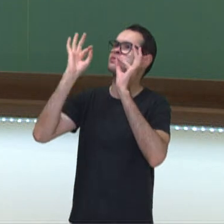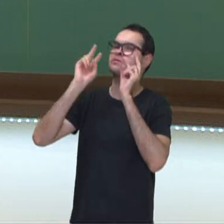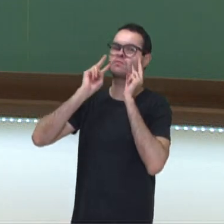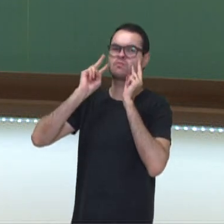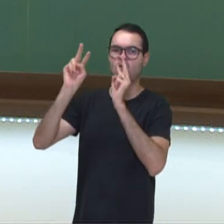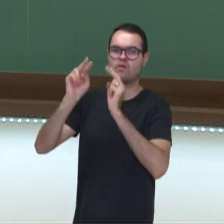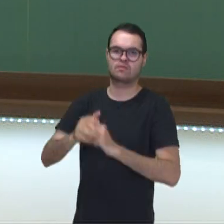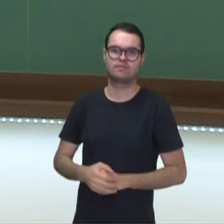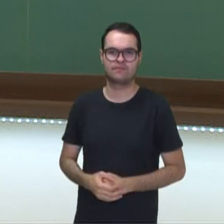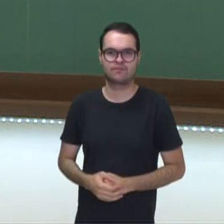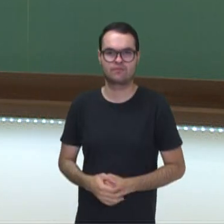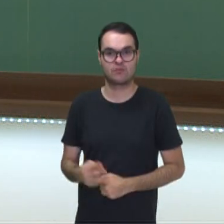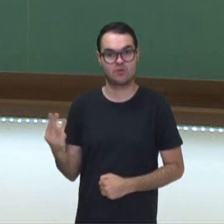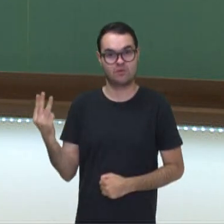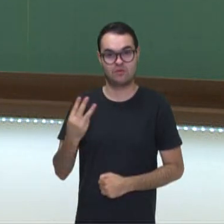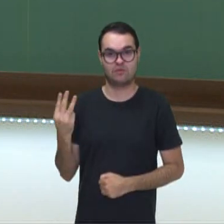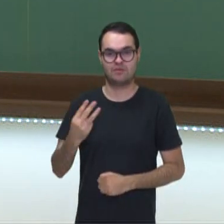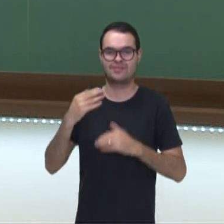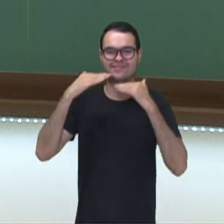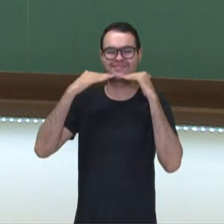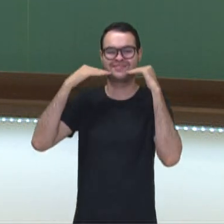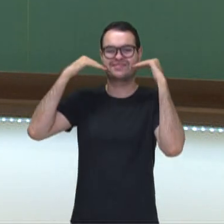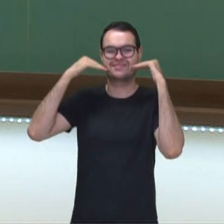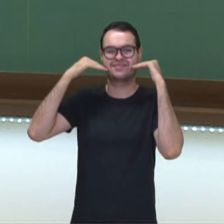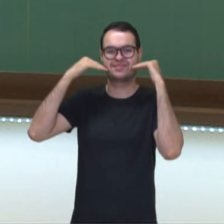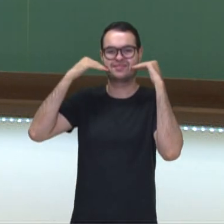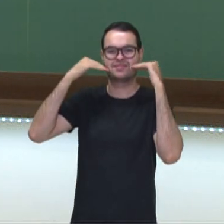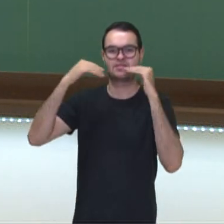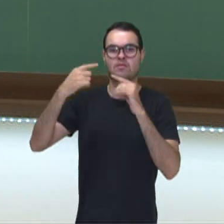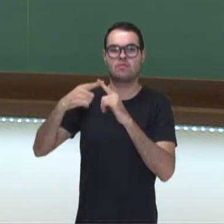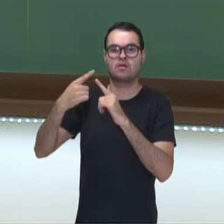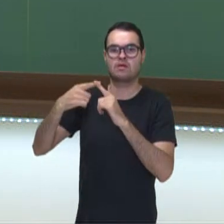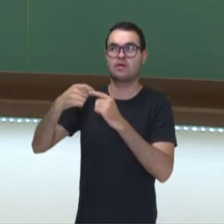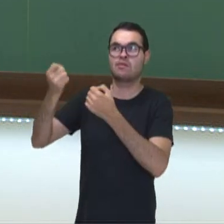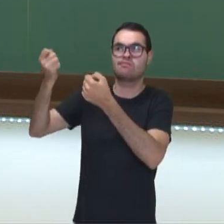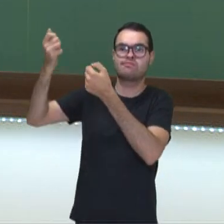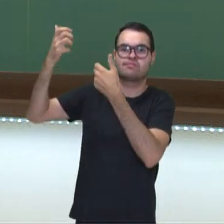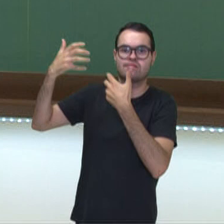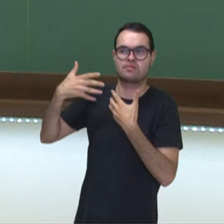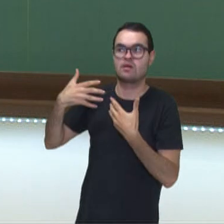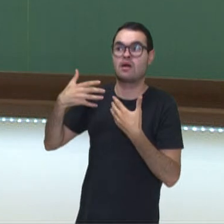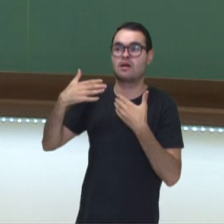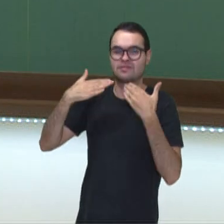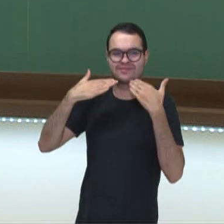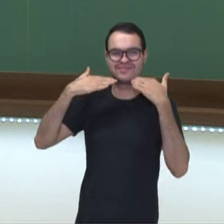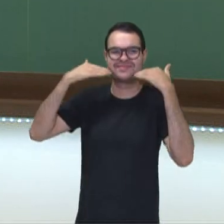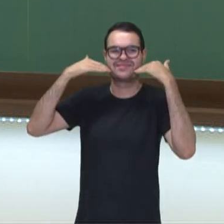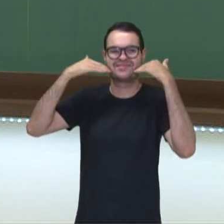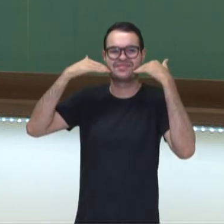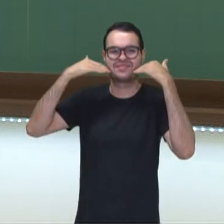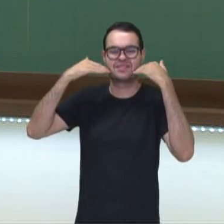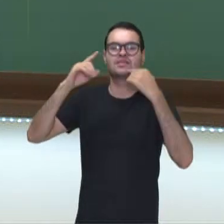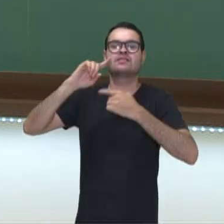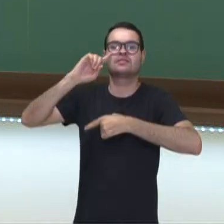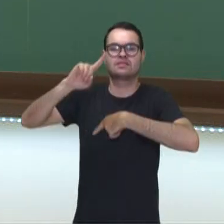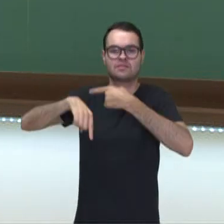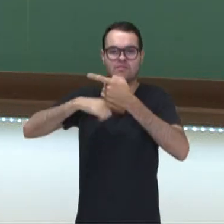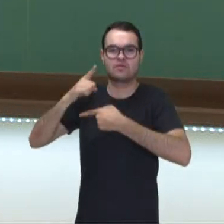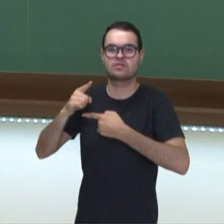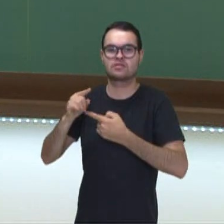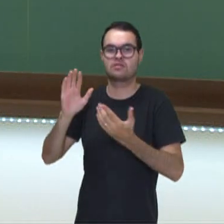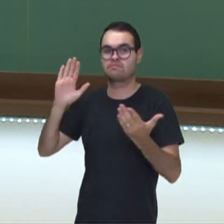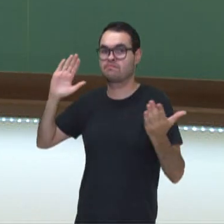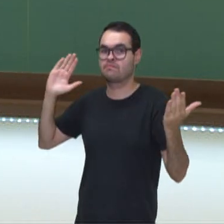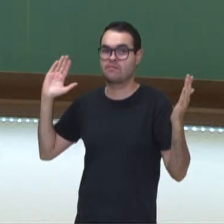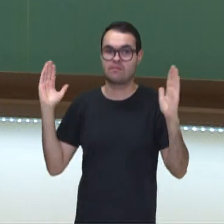terceiro quadrinho, ele esboça um sorriso em função da mensagem que ele acaba de compreender. E, finalmente, ele se dirige no último quadrinho